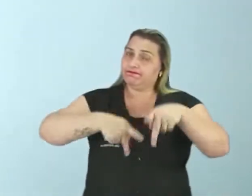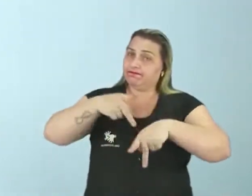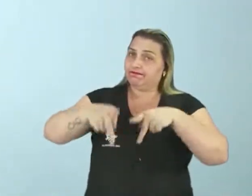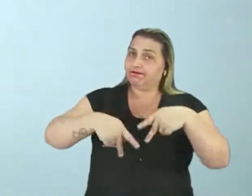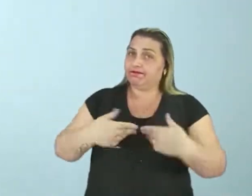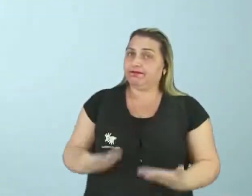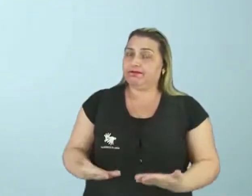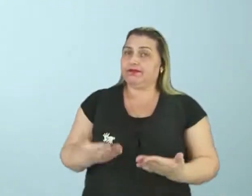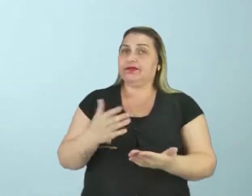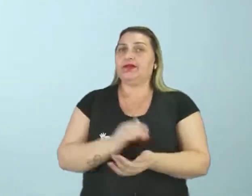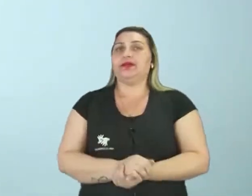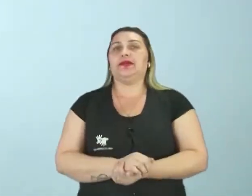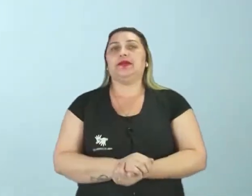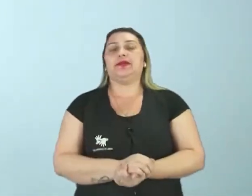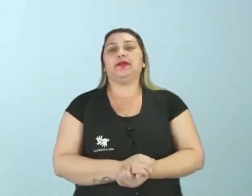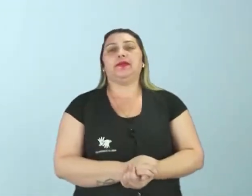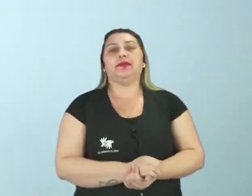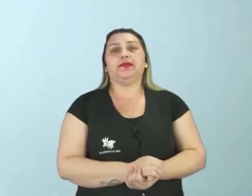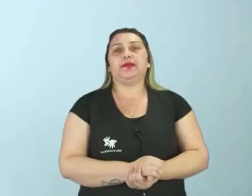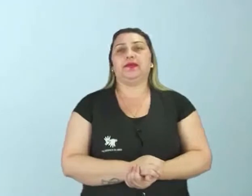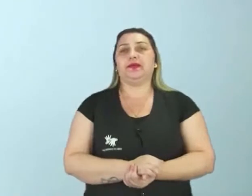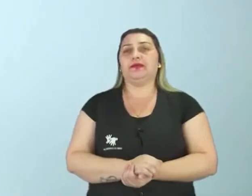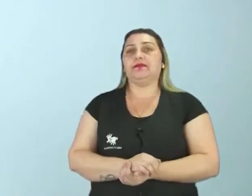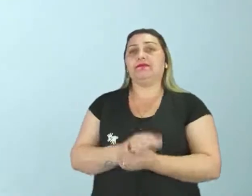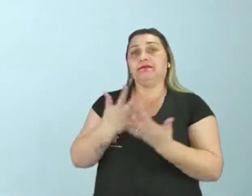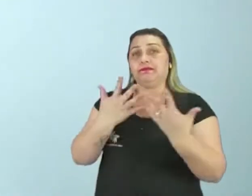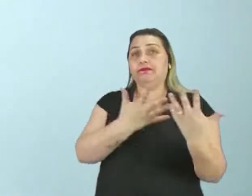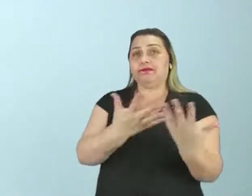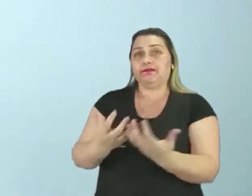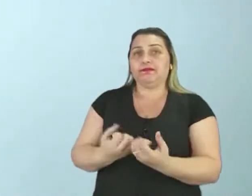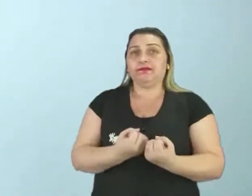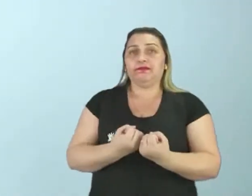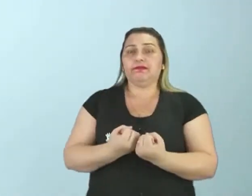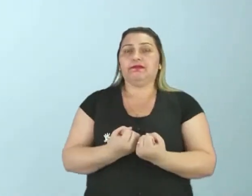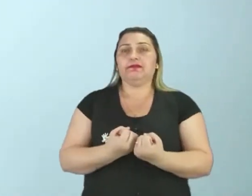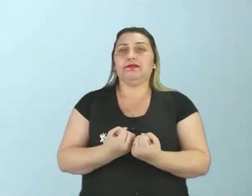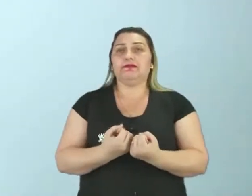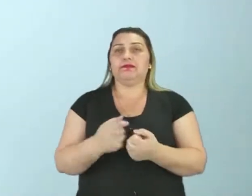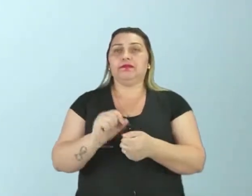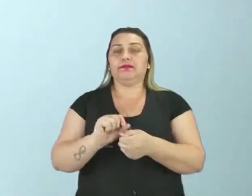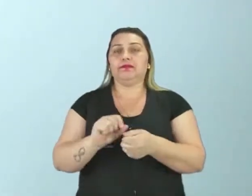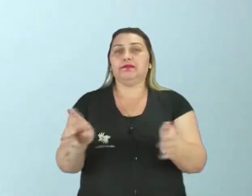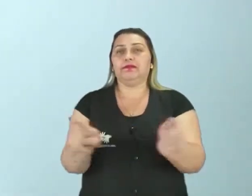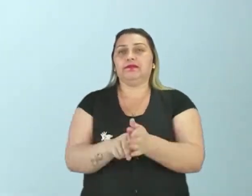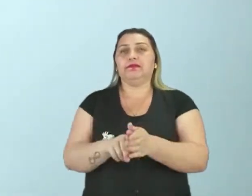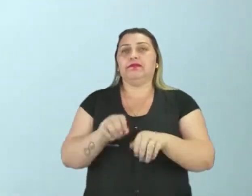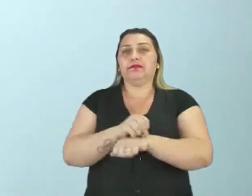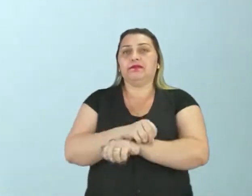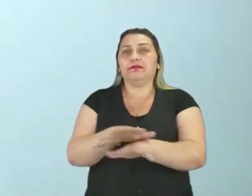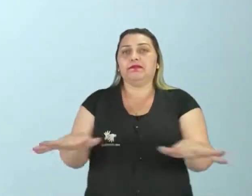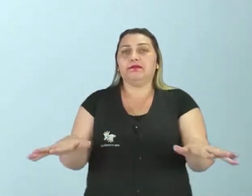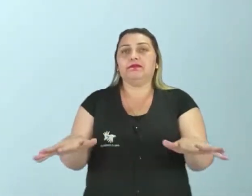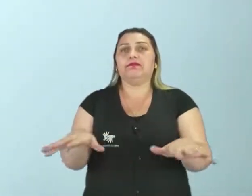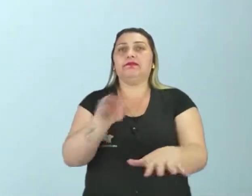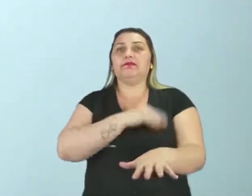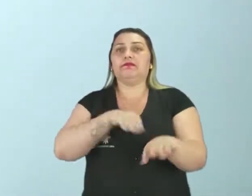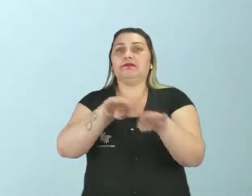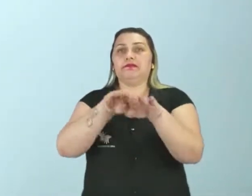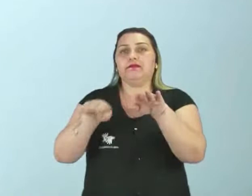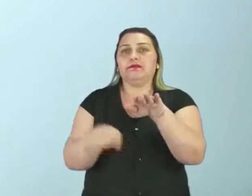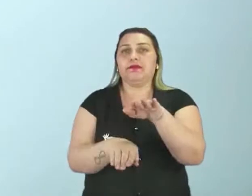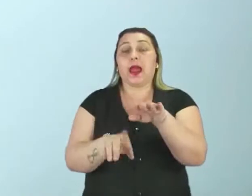uma população que recebe, que faz parte dessa distribuição de renda tão